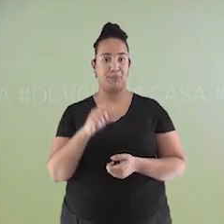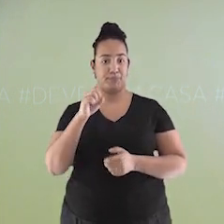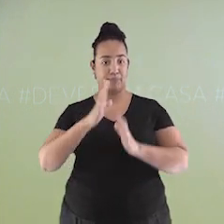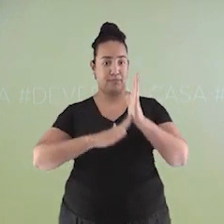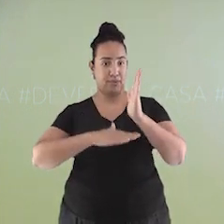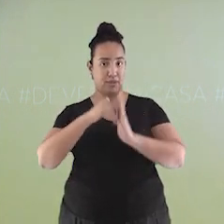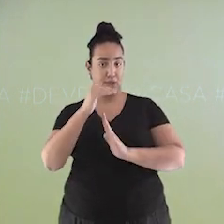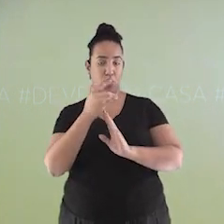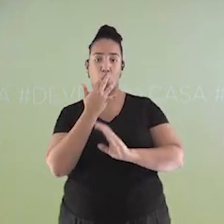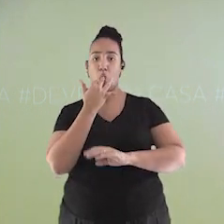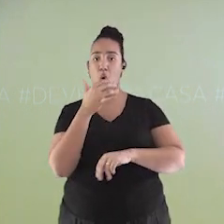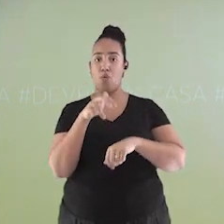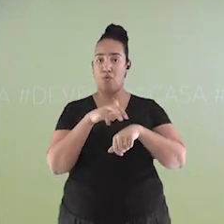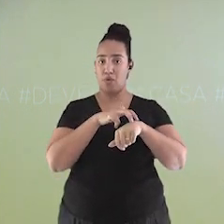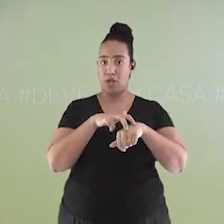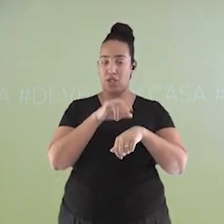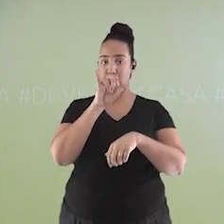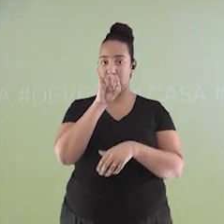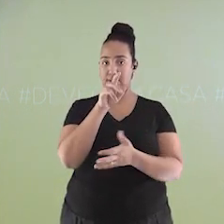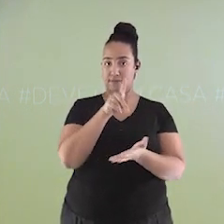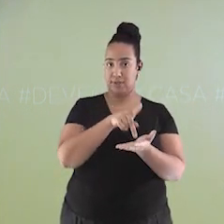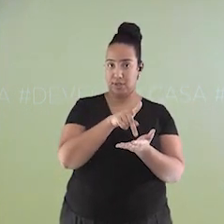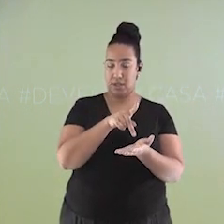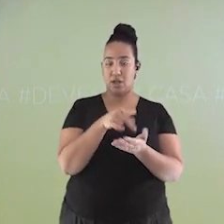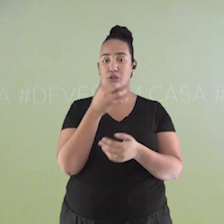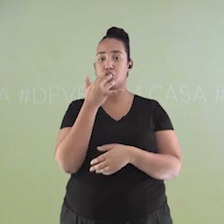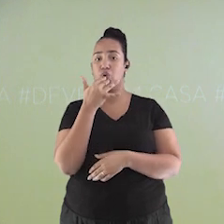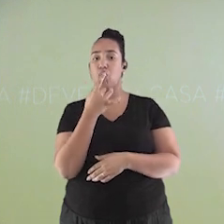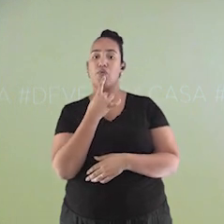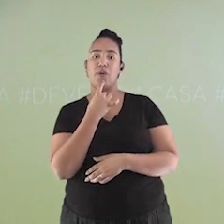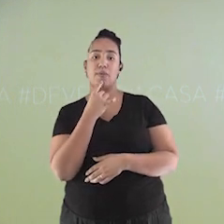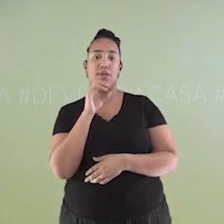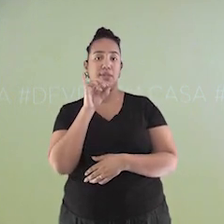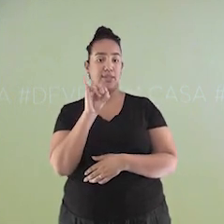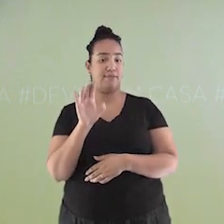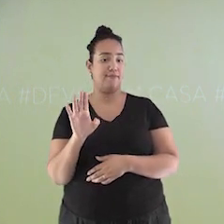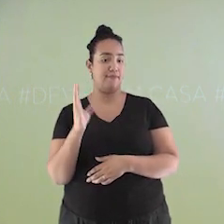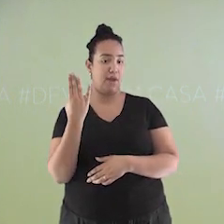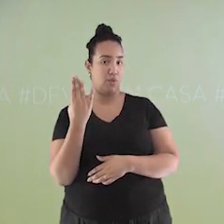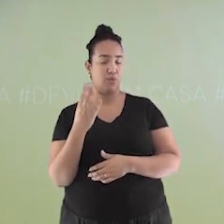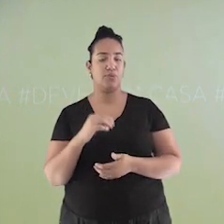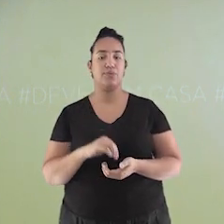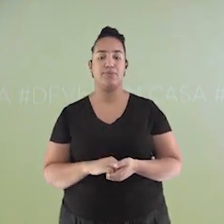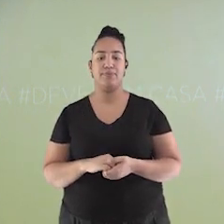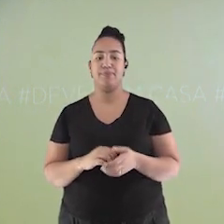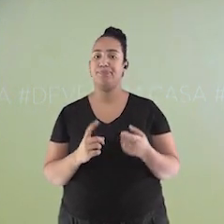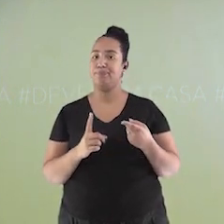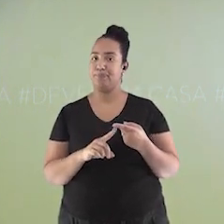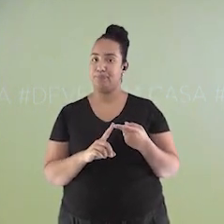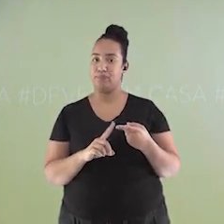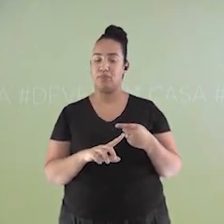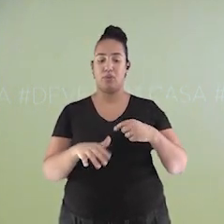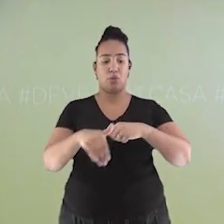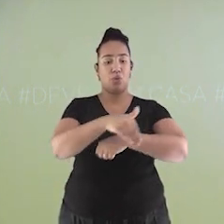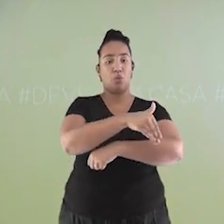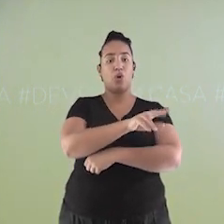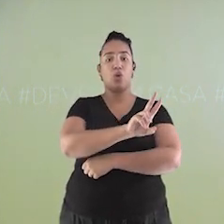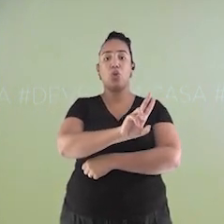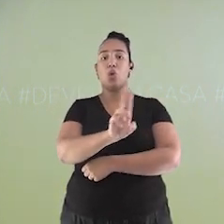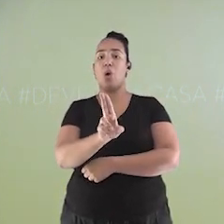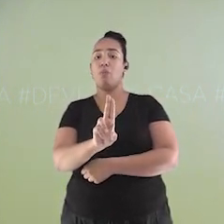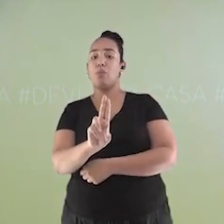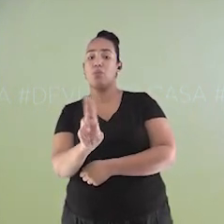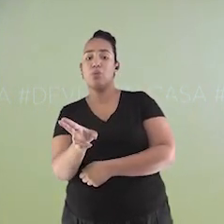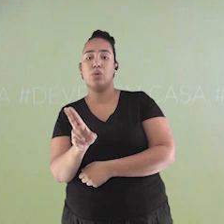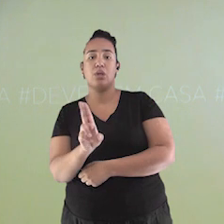Pinte de verde o que for verdadeiro e de vermelho o que for falso. Os nomes das